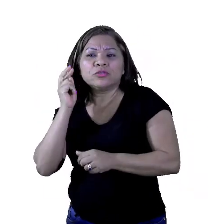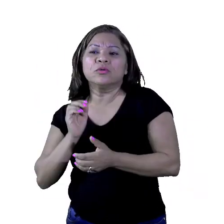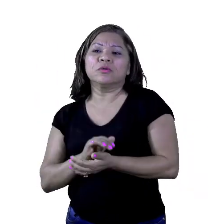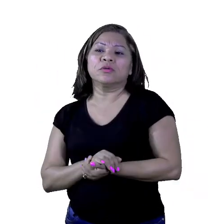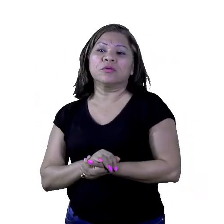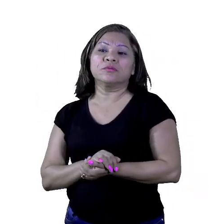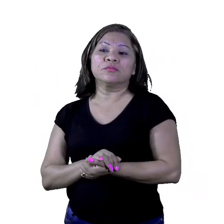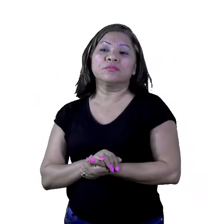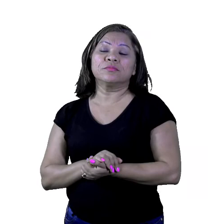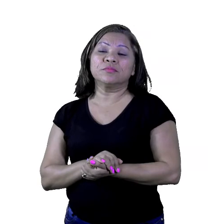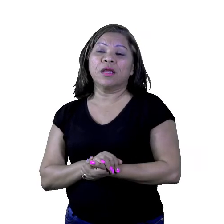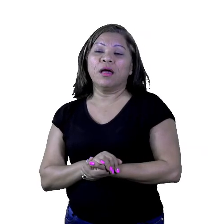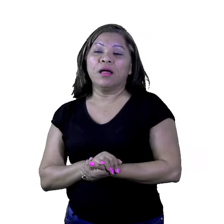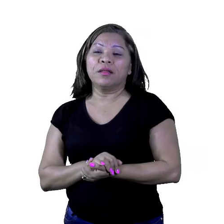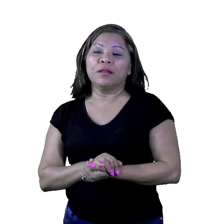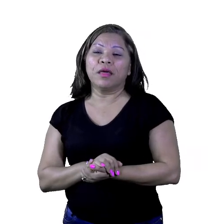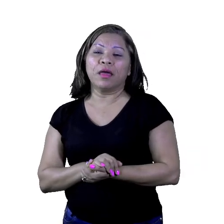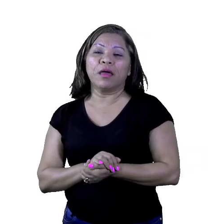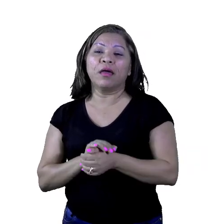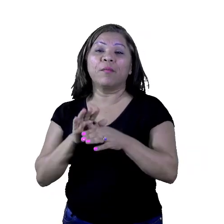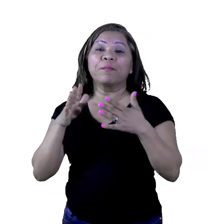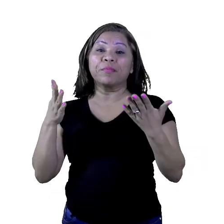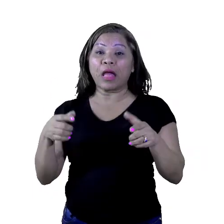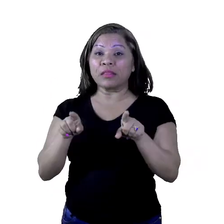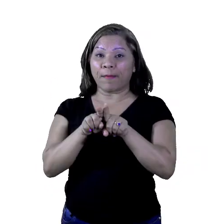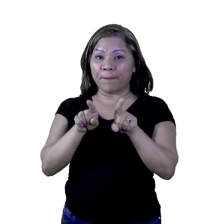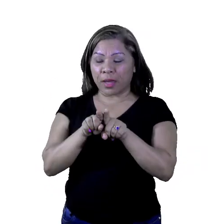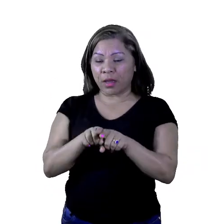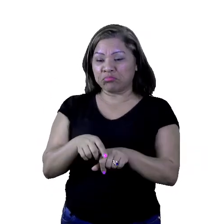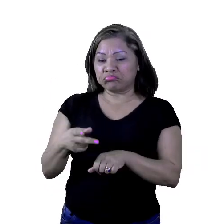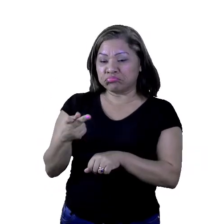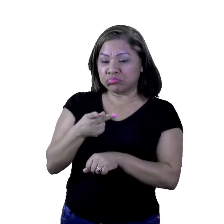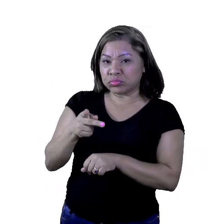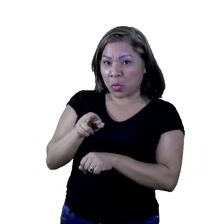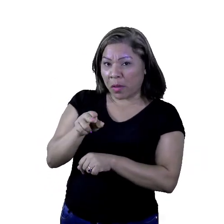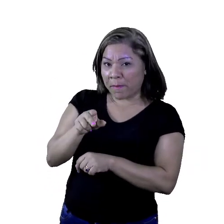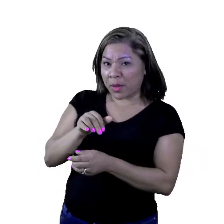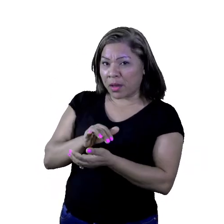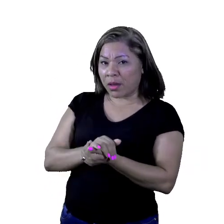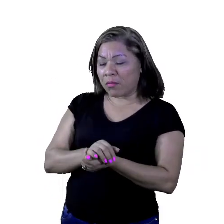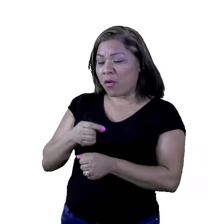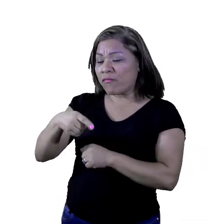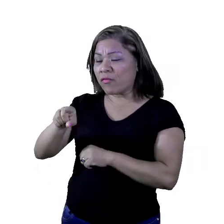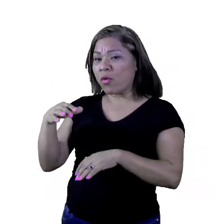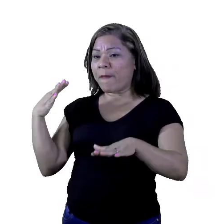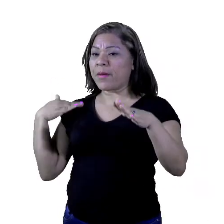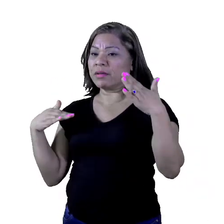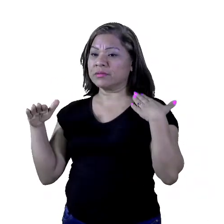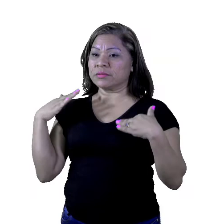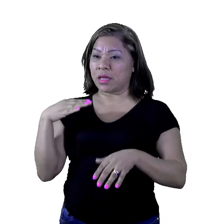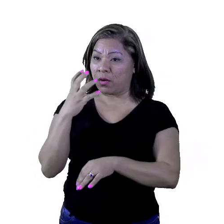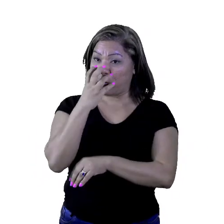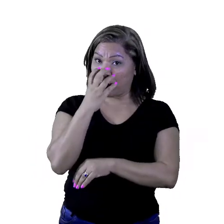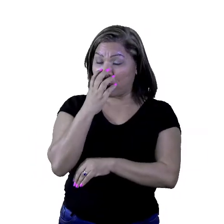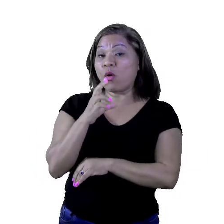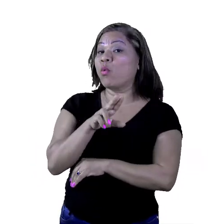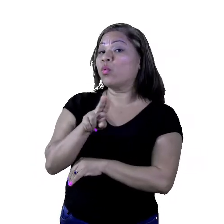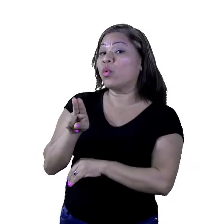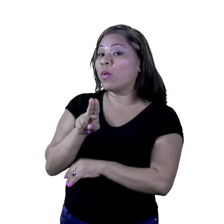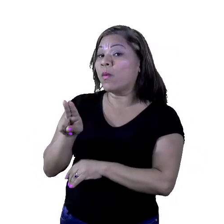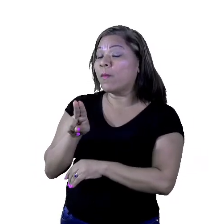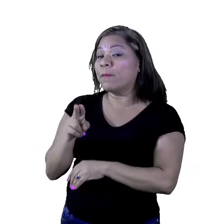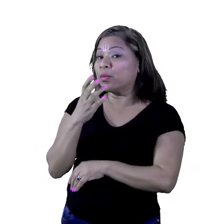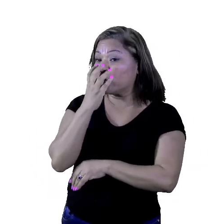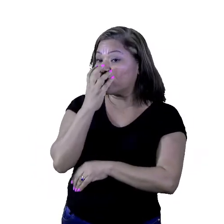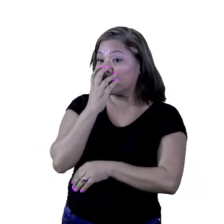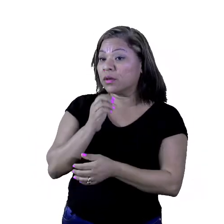dia os irmãos, você vai criar um nome para os irmãos, foram passear com um cãozinho, o nome do cãozinho.